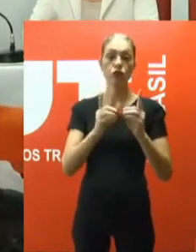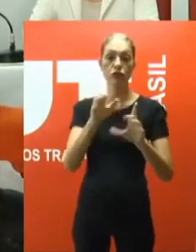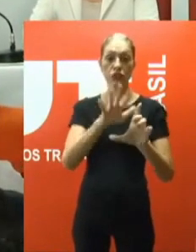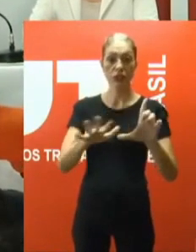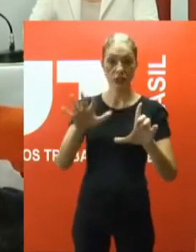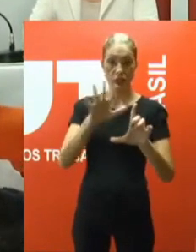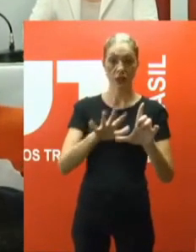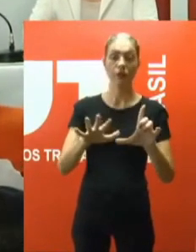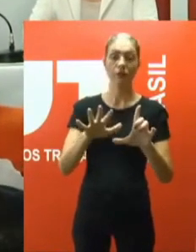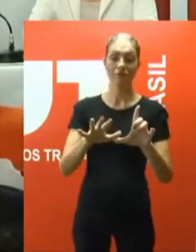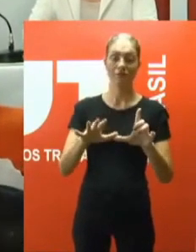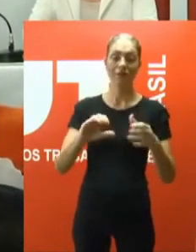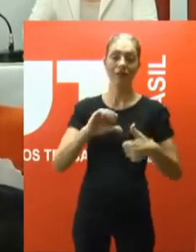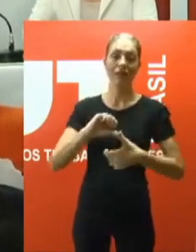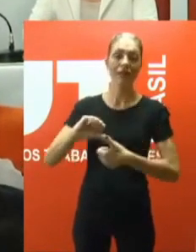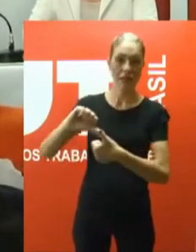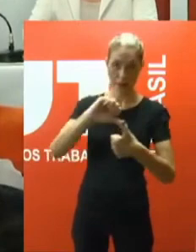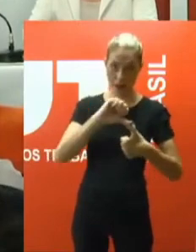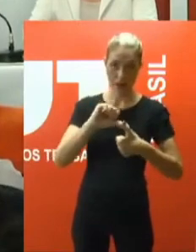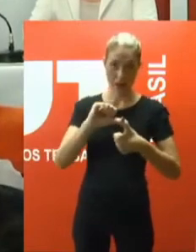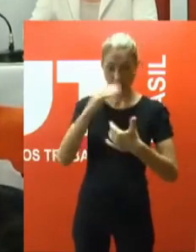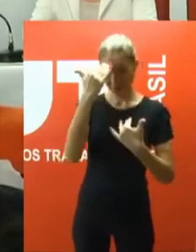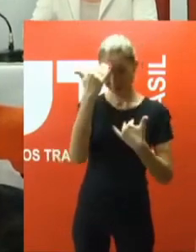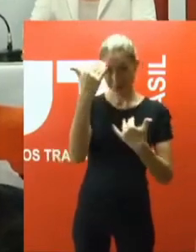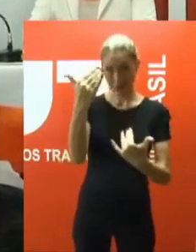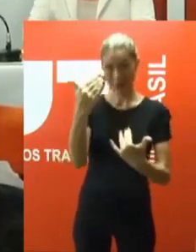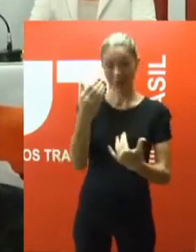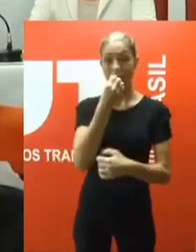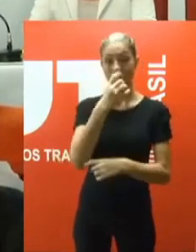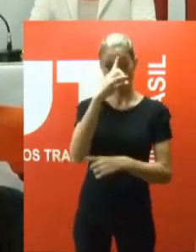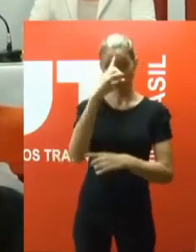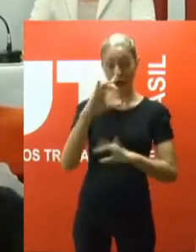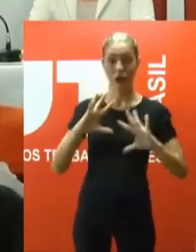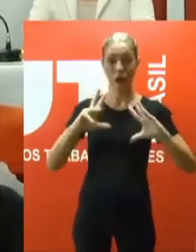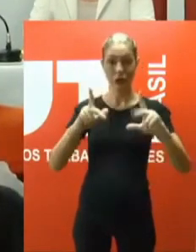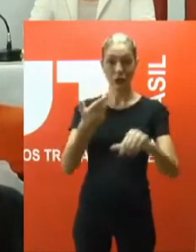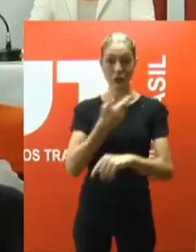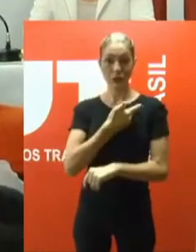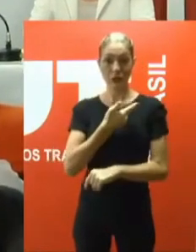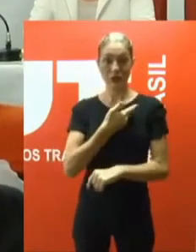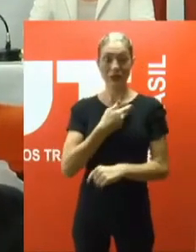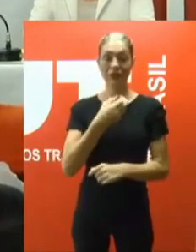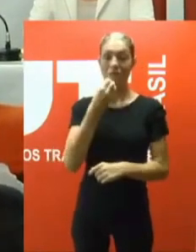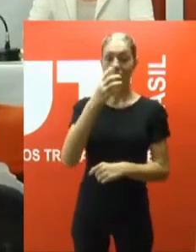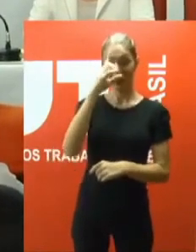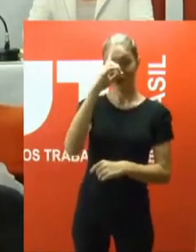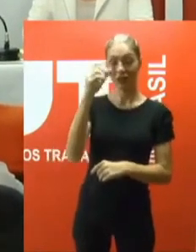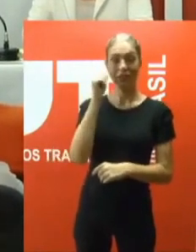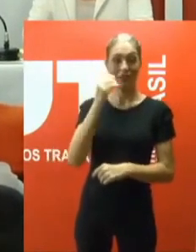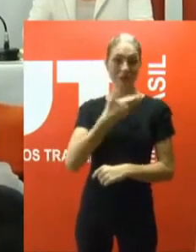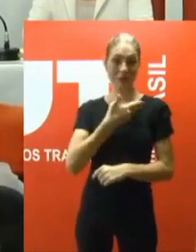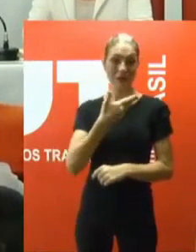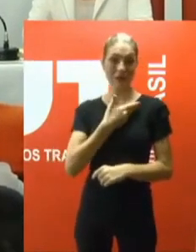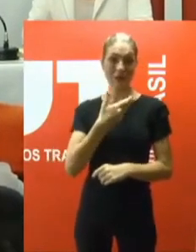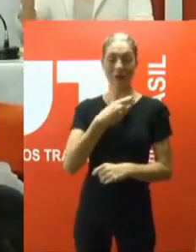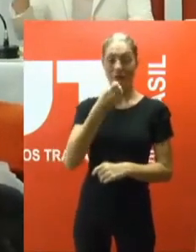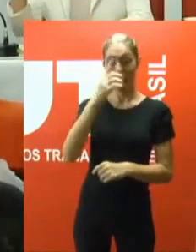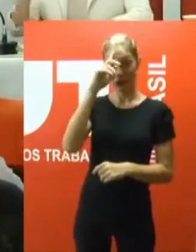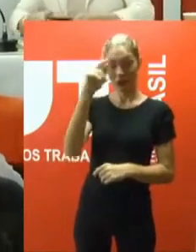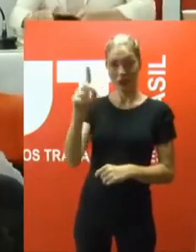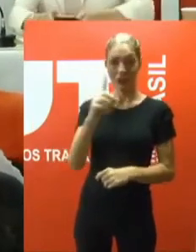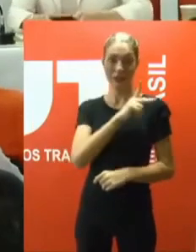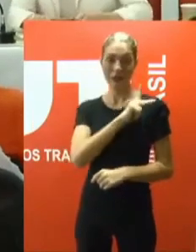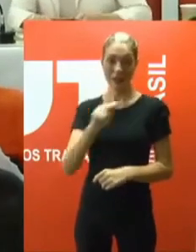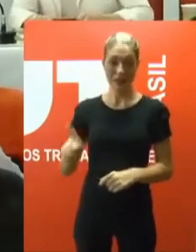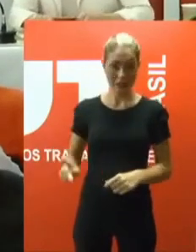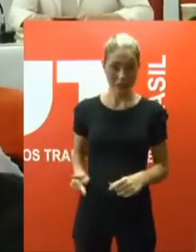Obrigado, Carmen. Muito obrigado. Bom dia, meus queridos companheiros. Bom dia, minhas queridas companheiras. Bom dia, minha presidenta, Gleice